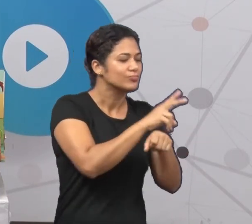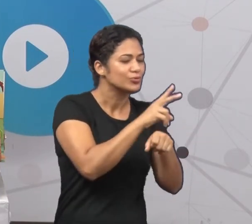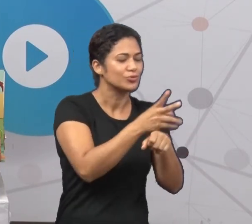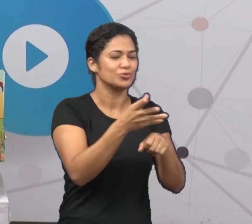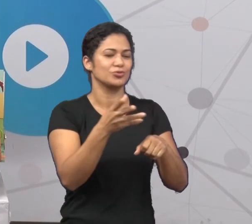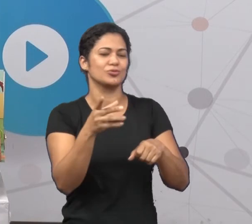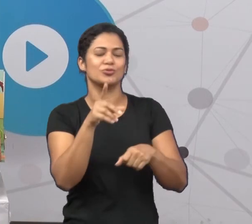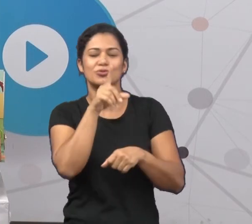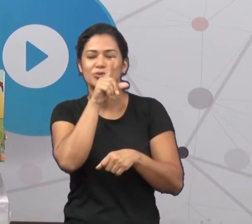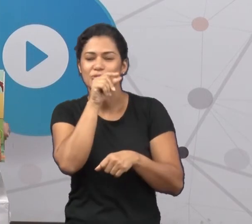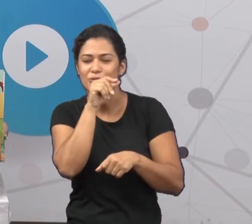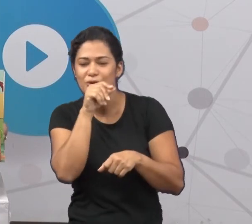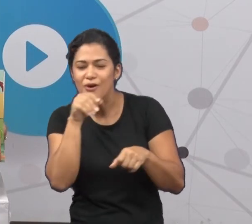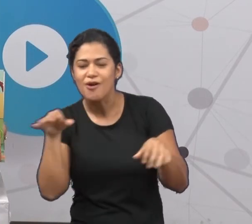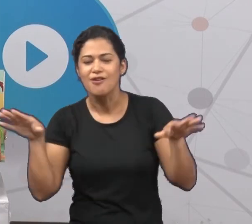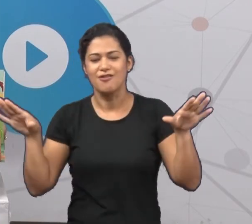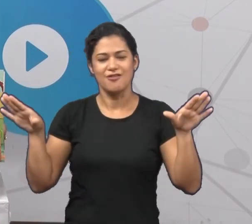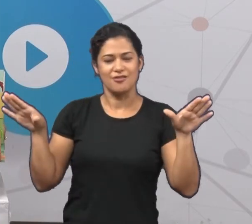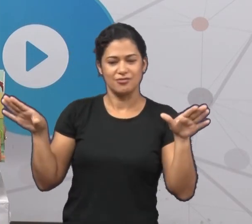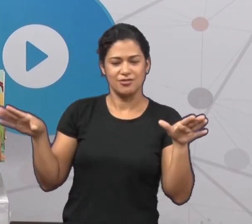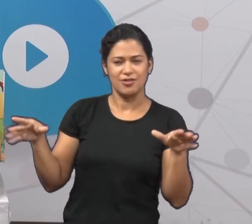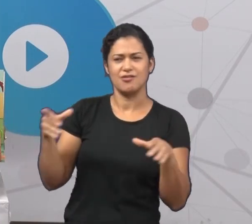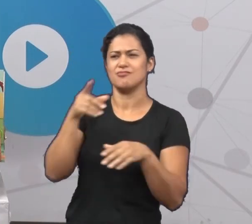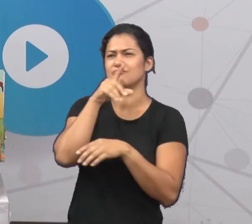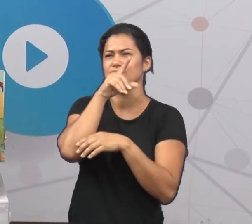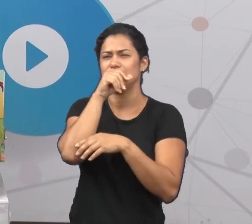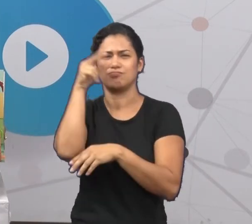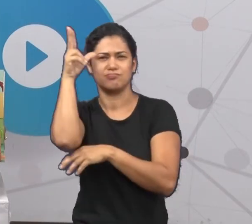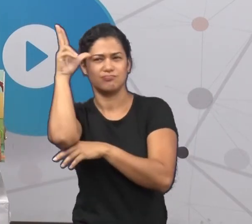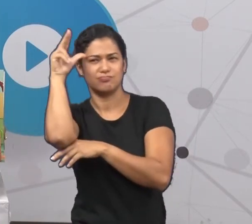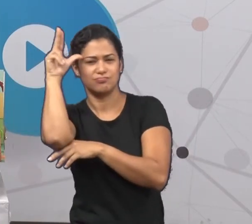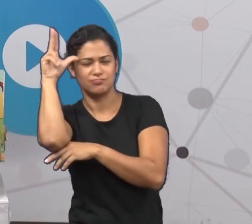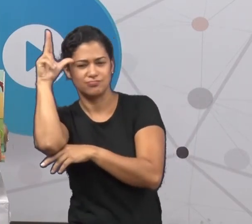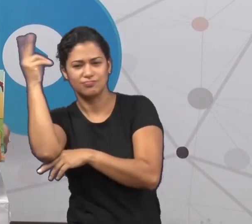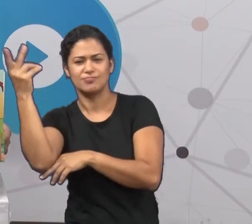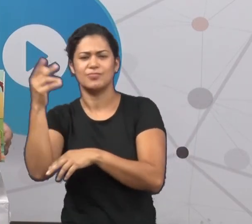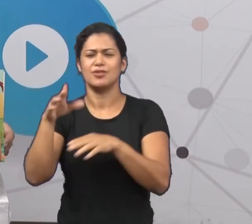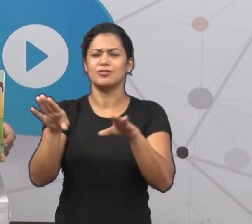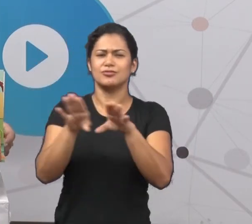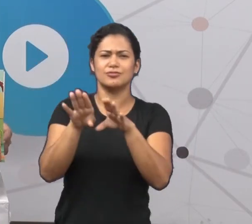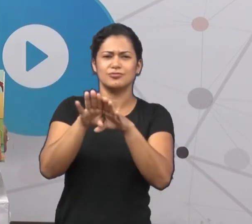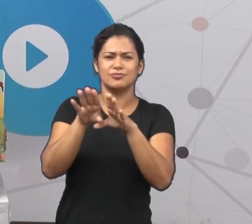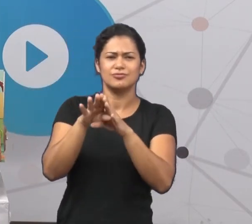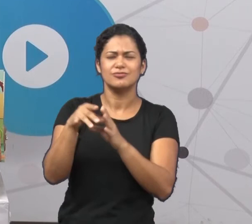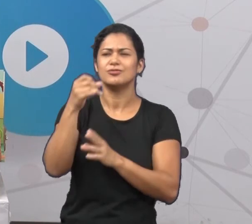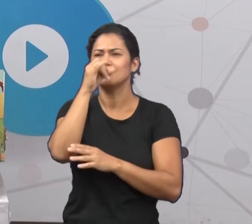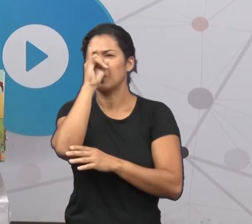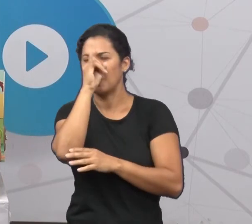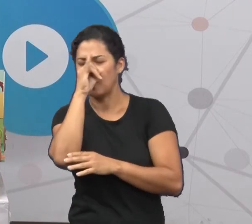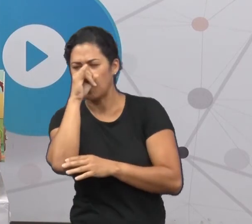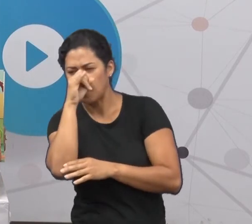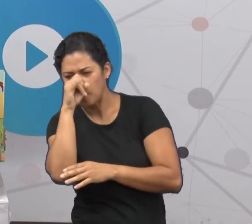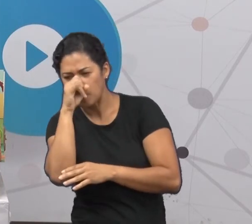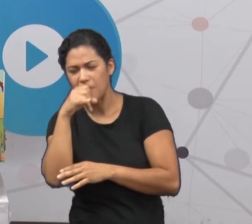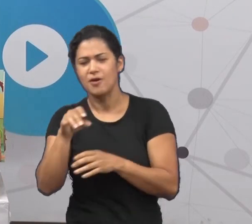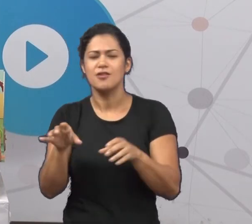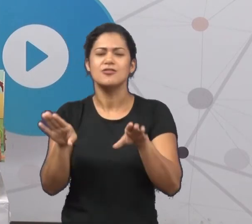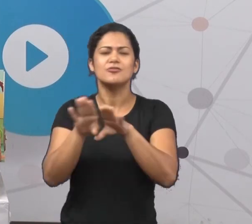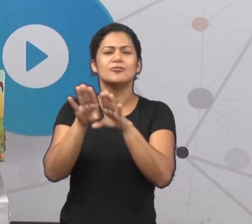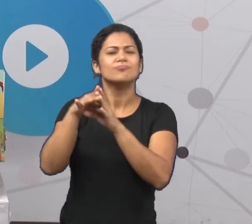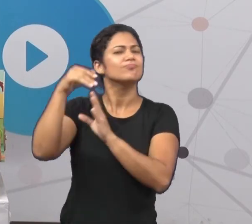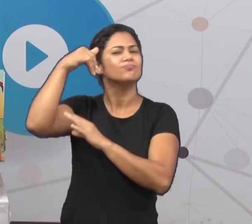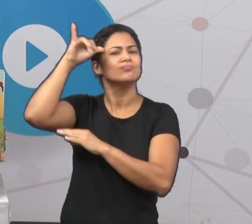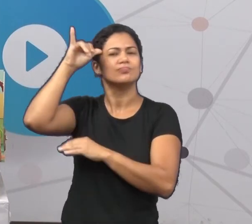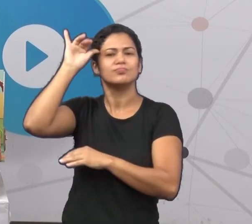de fazenda, como cavalos, criam boi, criam vacas.